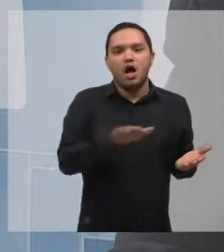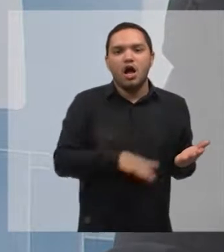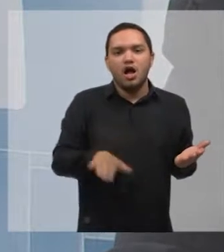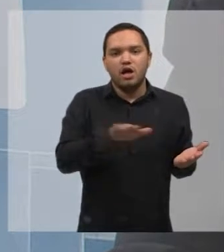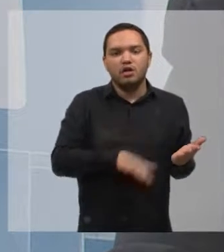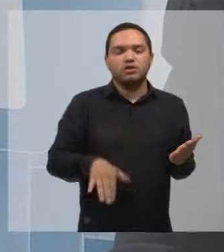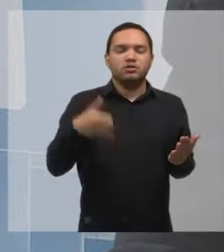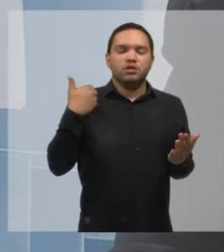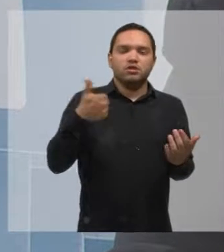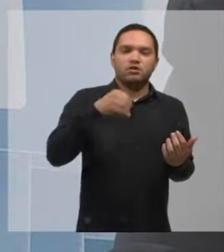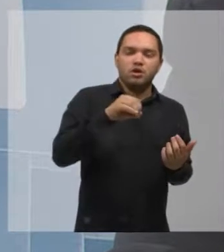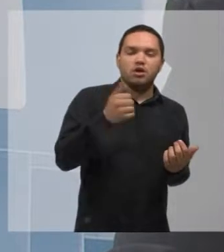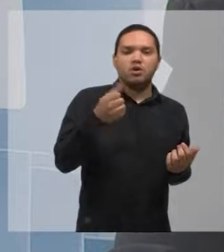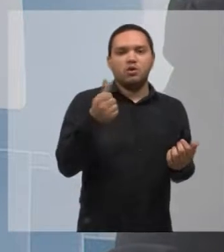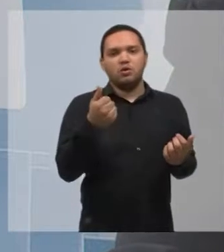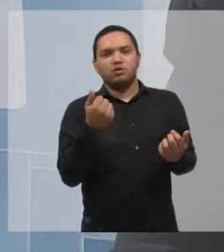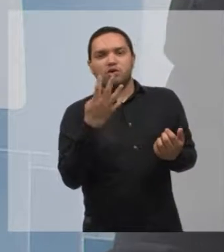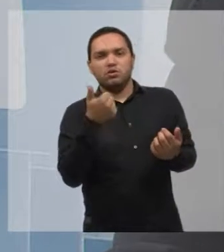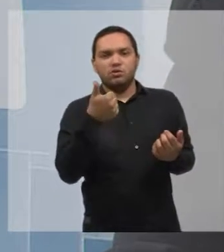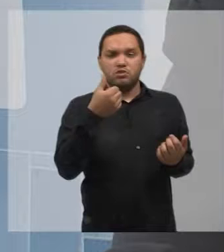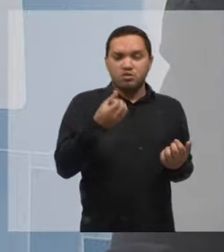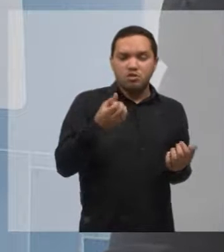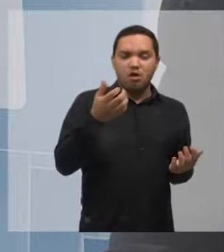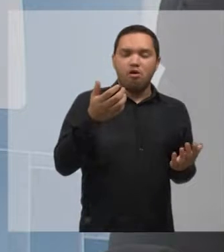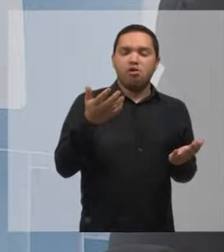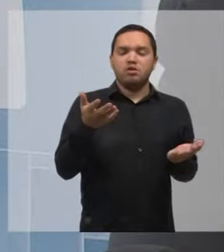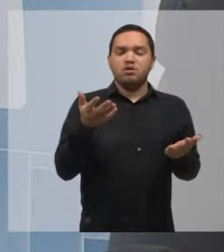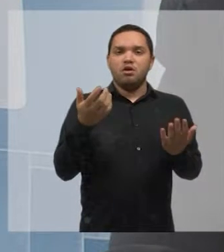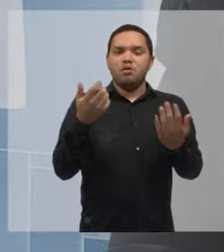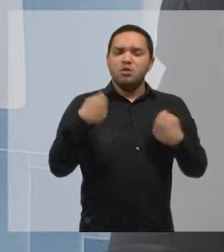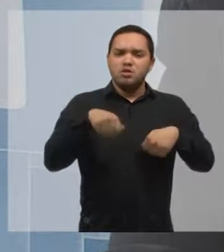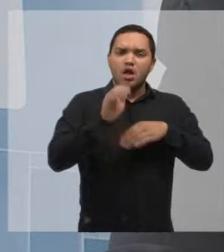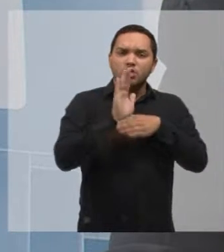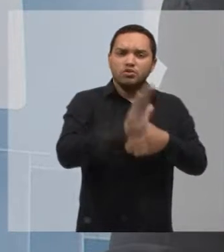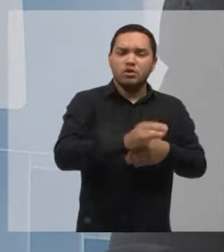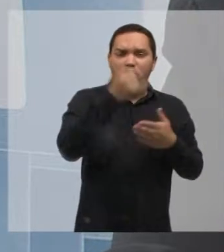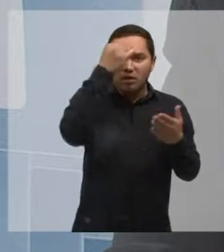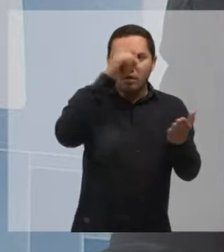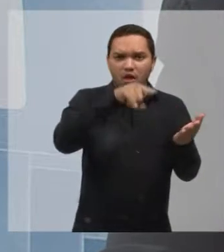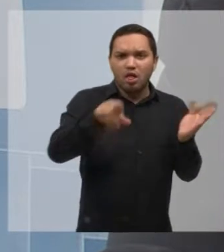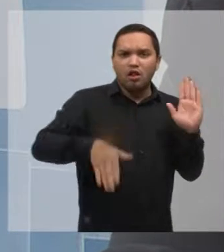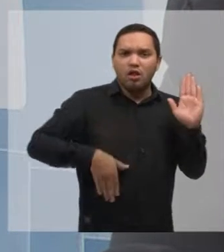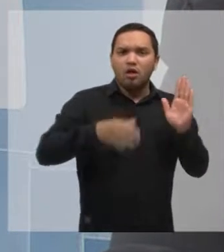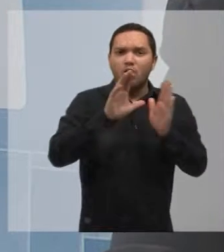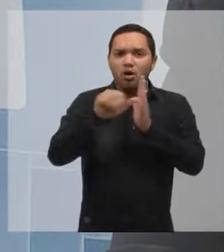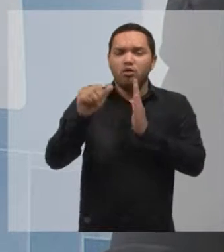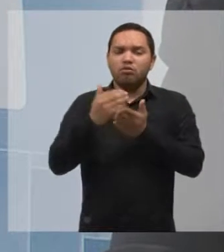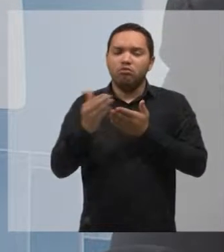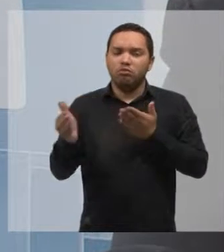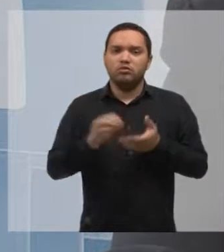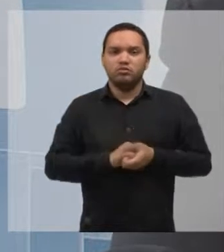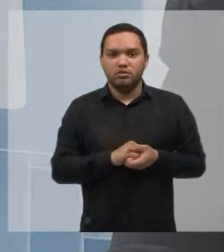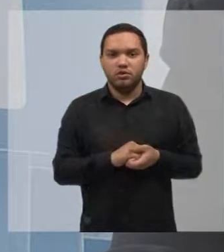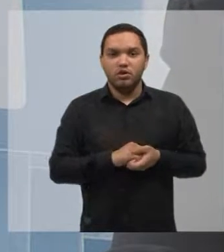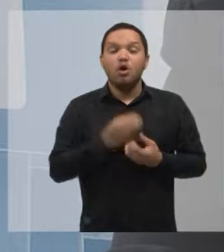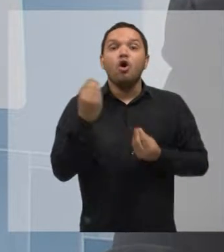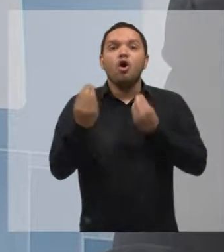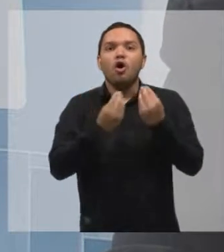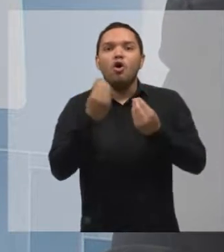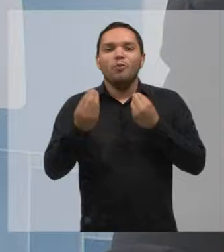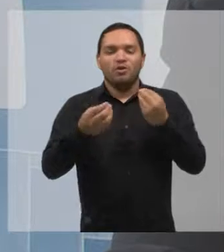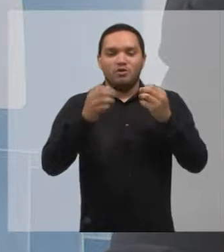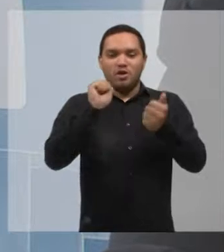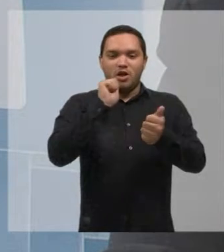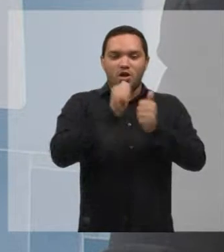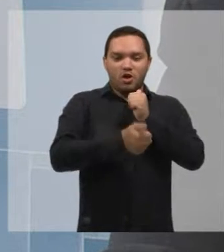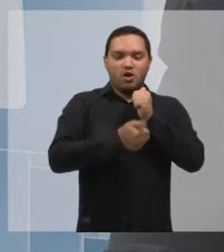10, 11, 12, 13, 14, 15, 16. E como o Luiz falou muito bem, o apelo mais rápido e mais forte é o esporte. Ele é que